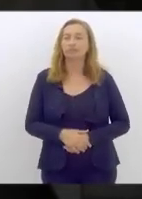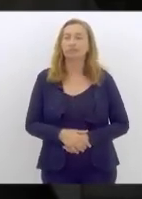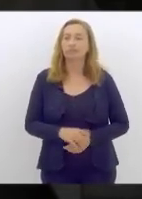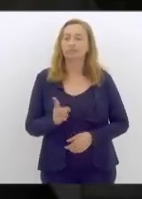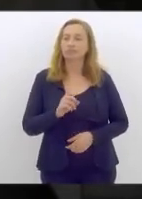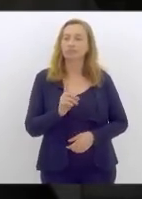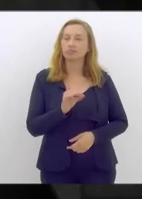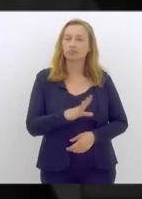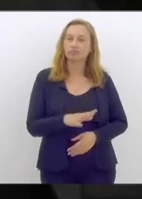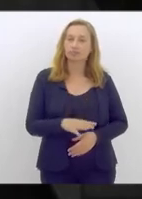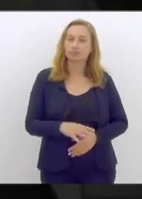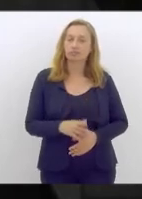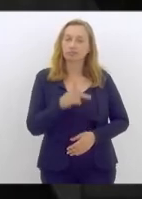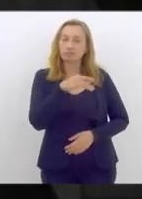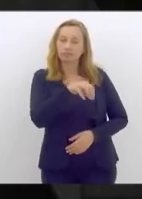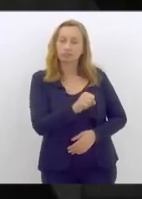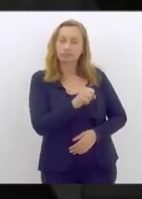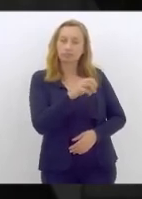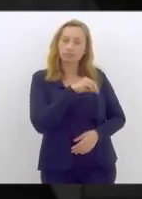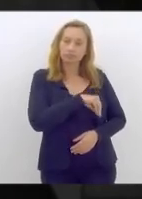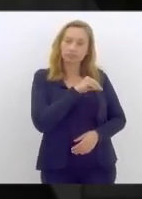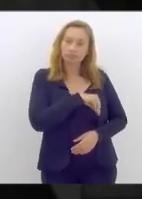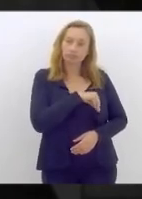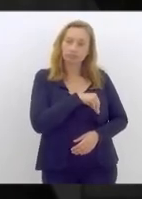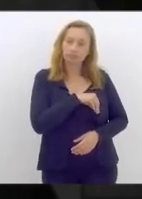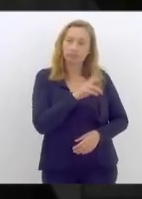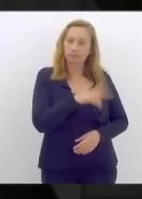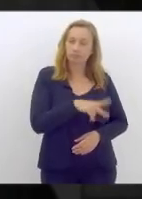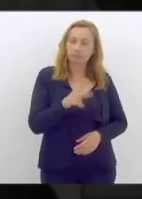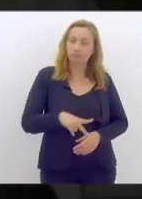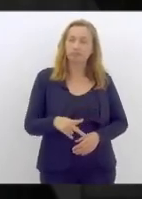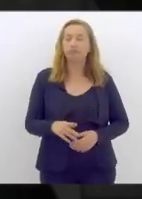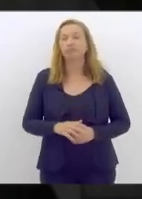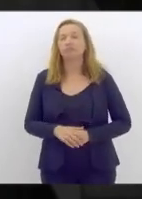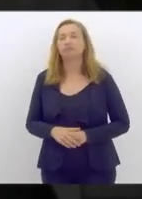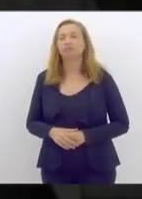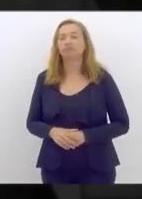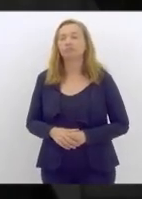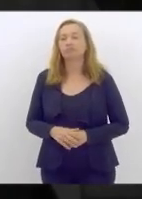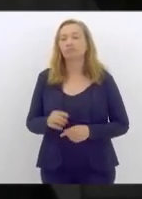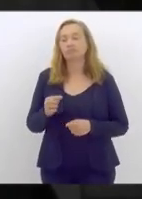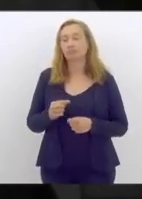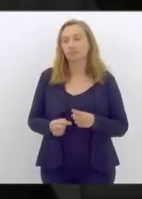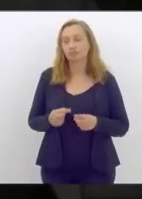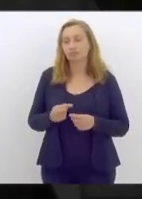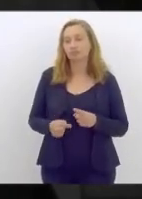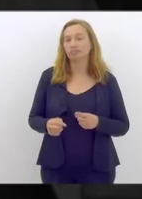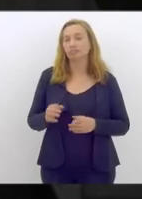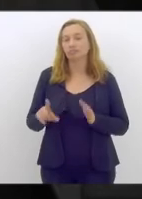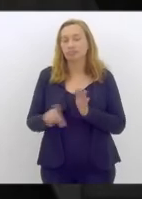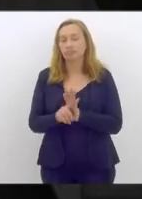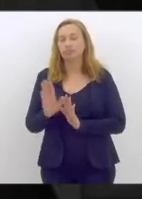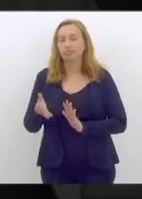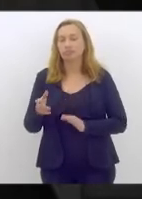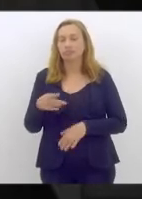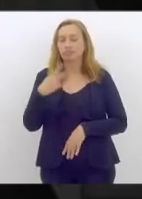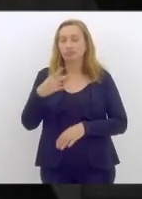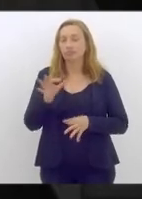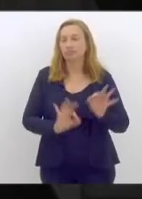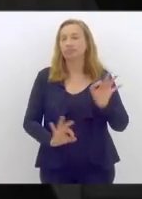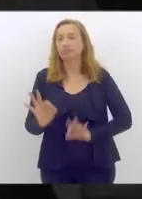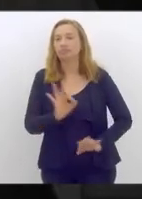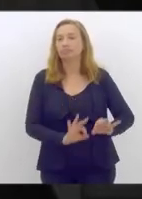estabelecer um piso salarial para o magistério não apenas estabelecer um terço como a lei já estabelece de tempo para planejamento